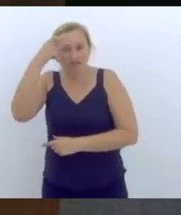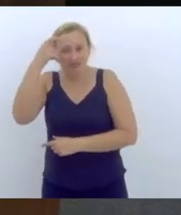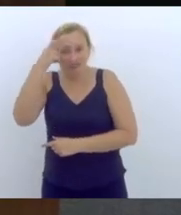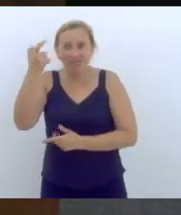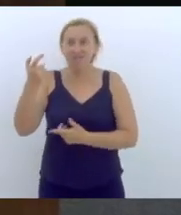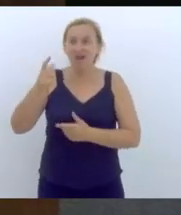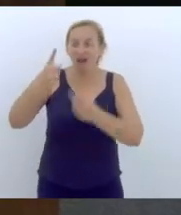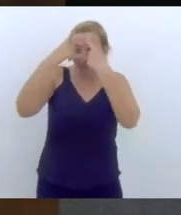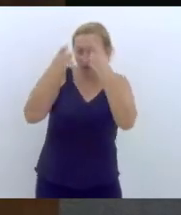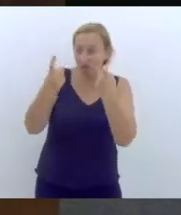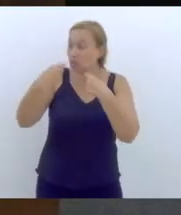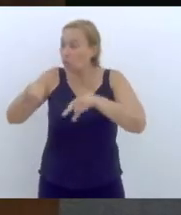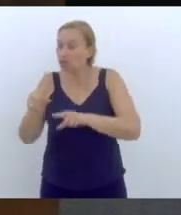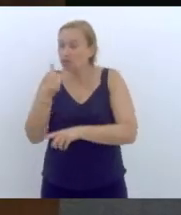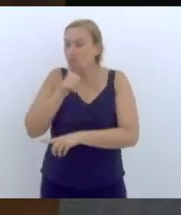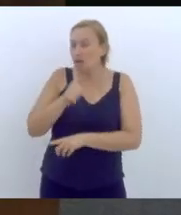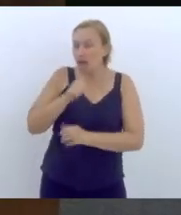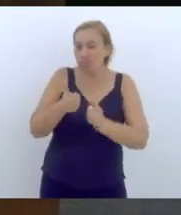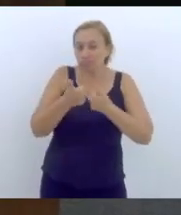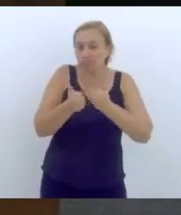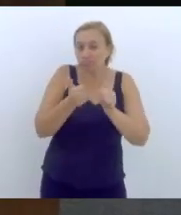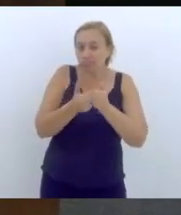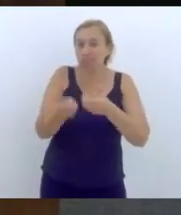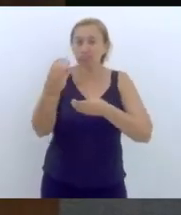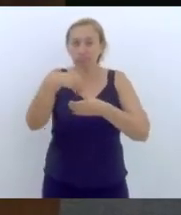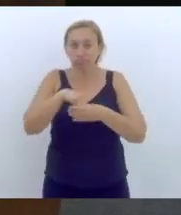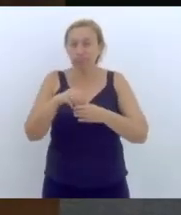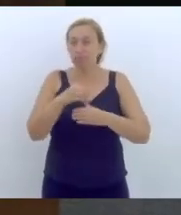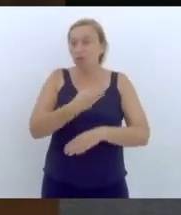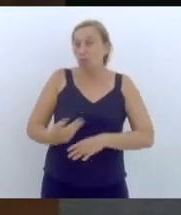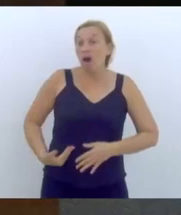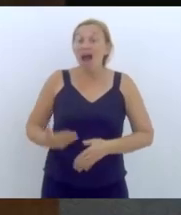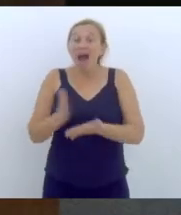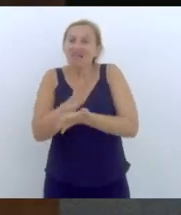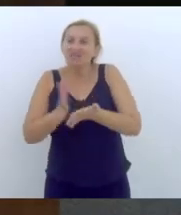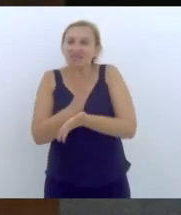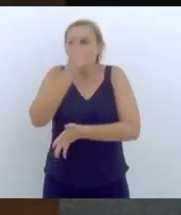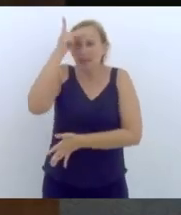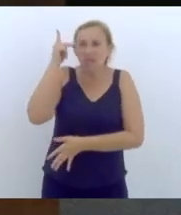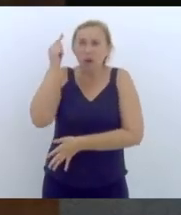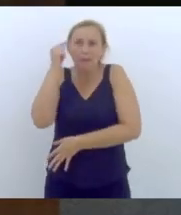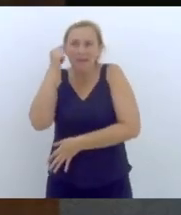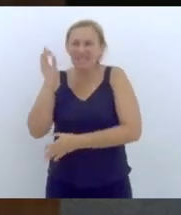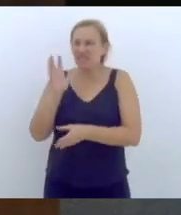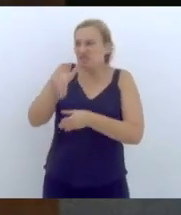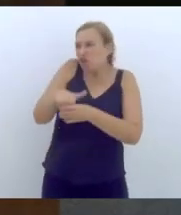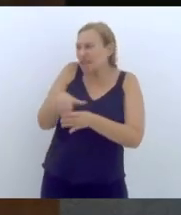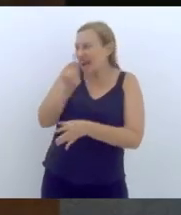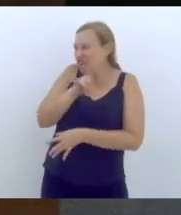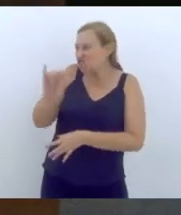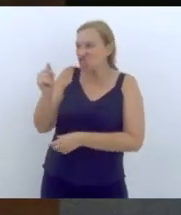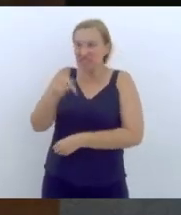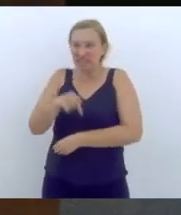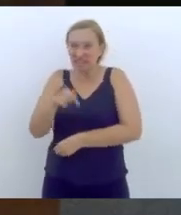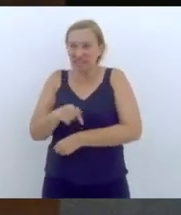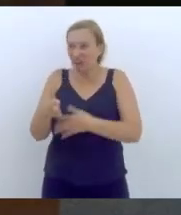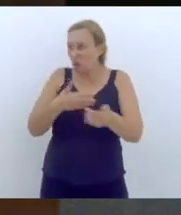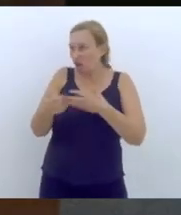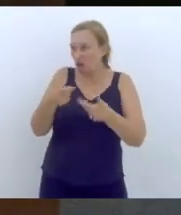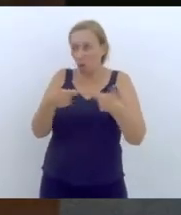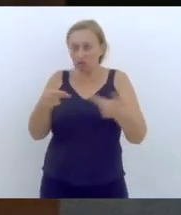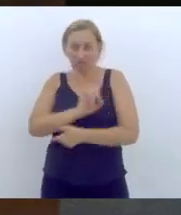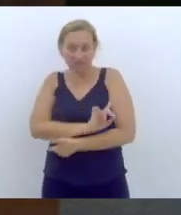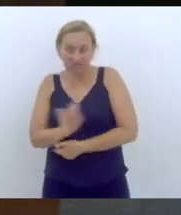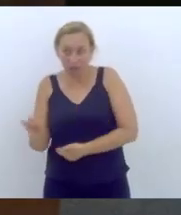à violência contra as mulheres no transporte público. Então, às vezes, as pessoas pensam que votar datas aqui é qualquer coisa. Não